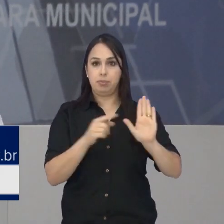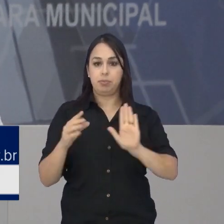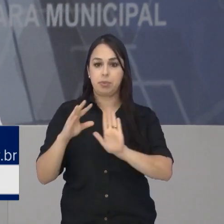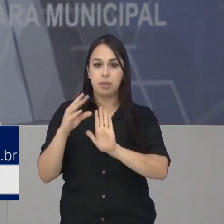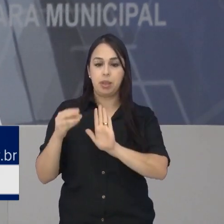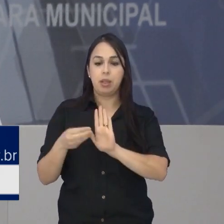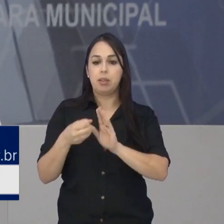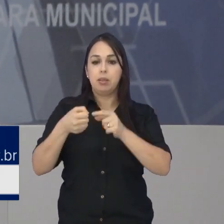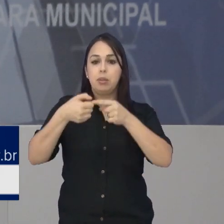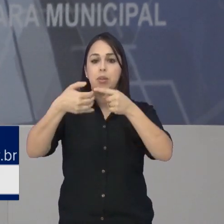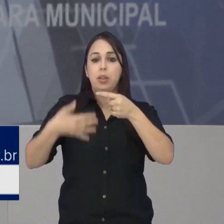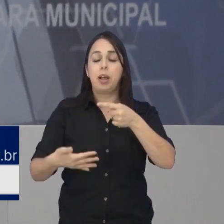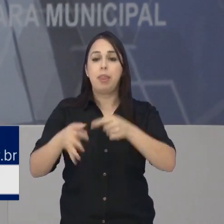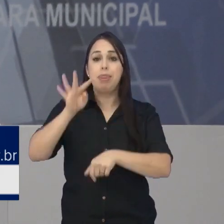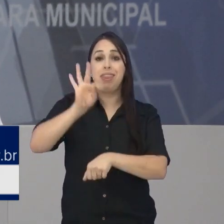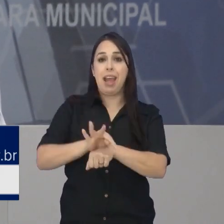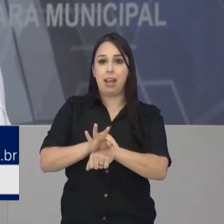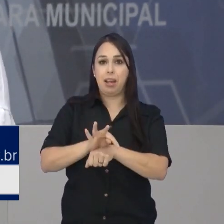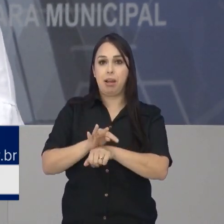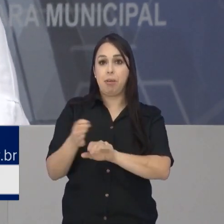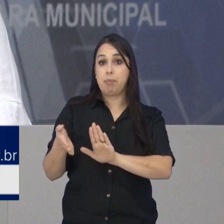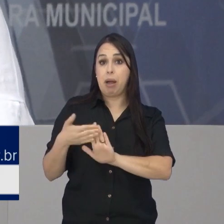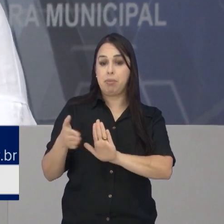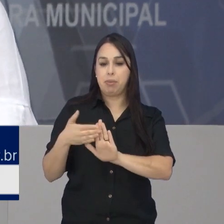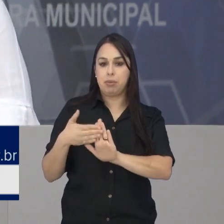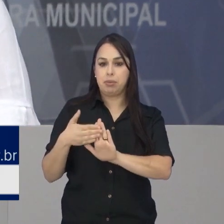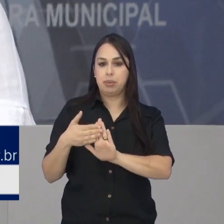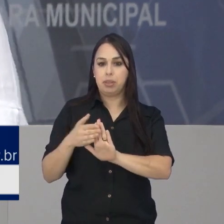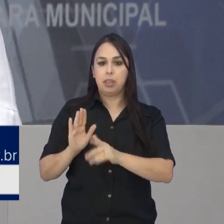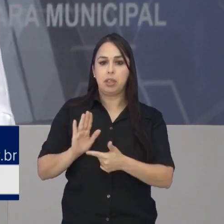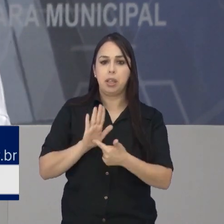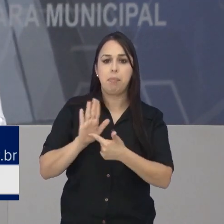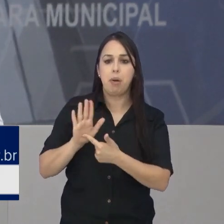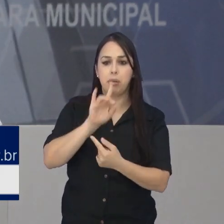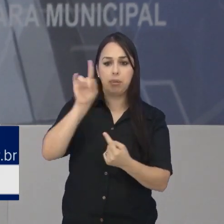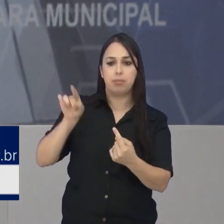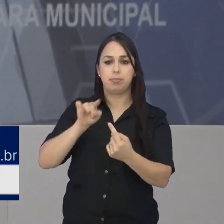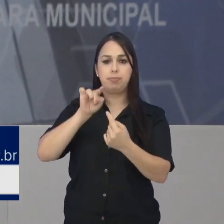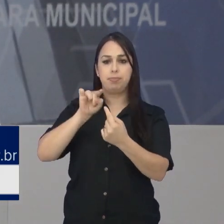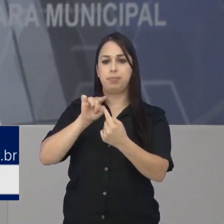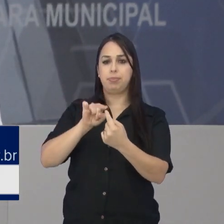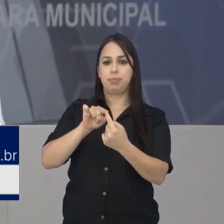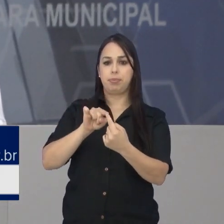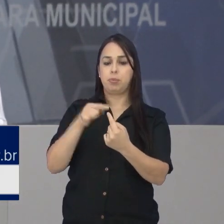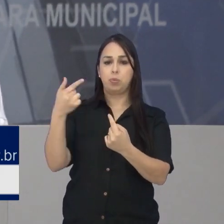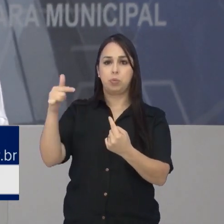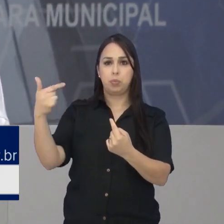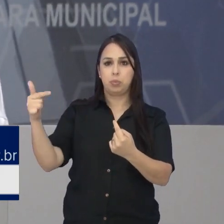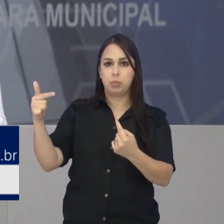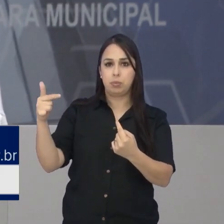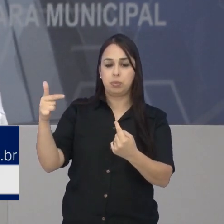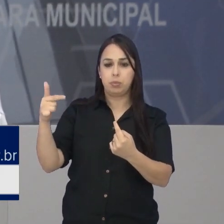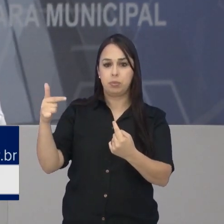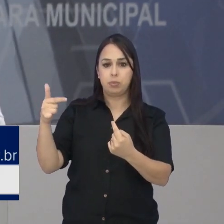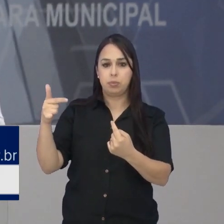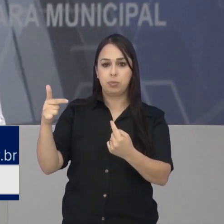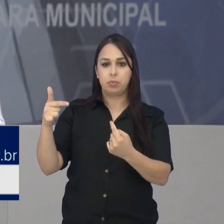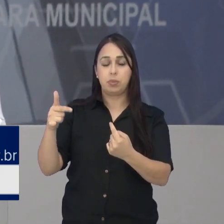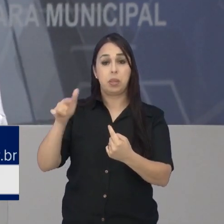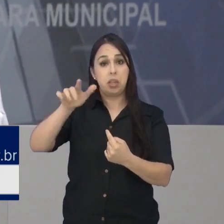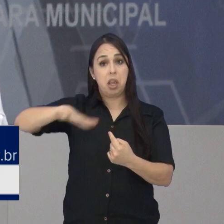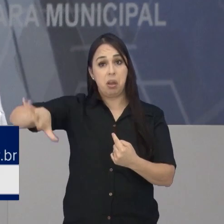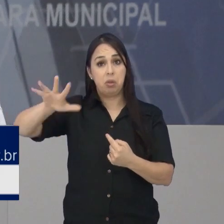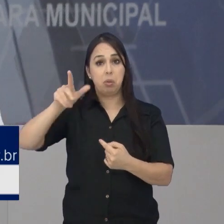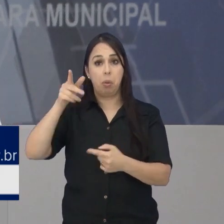de justificativa técnica plausível e que demonstre objetivamente a incidência de legítimo interesse